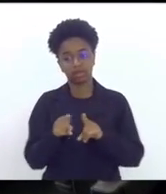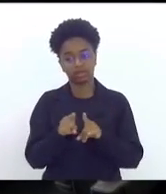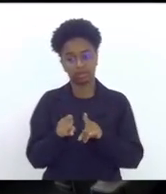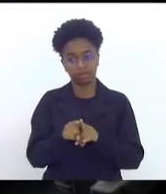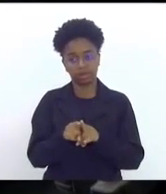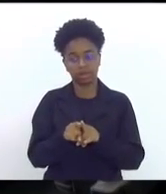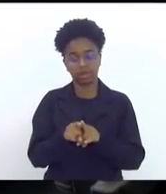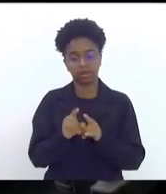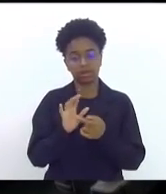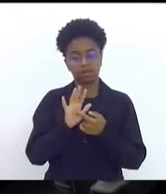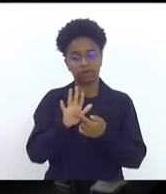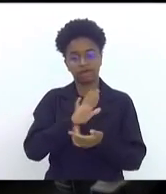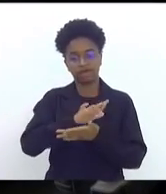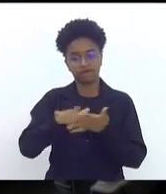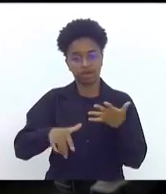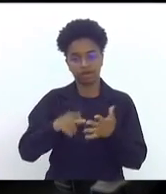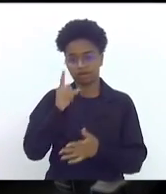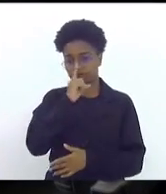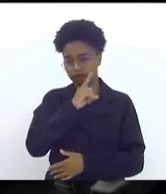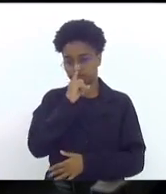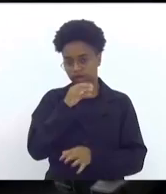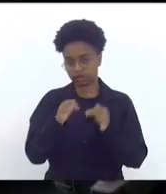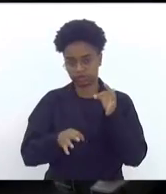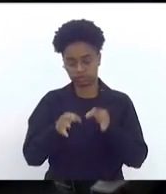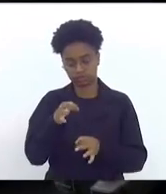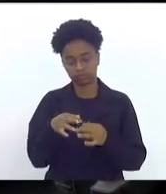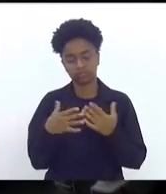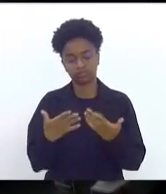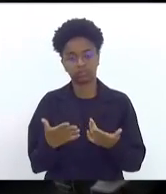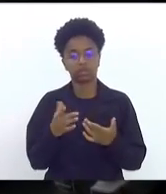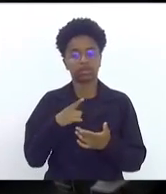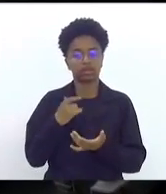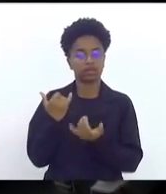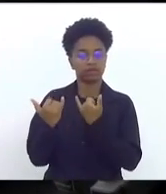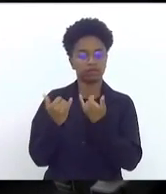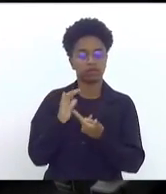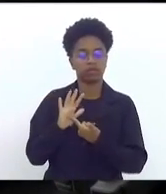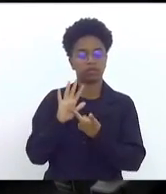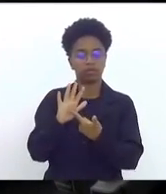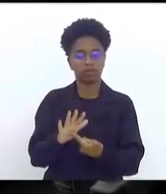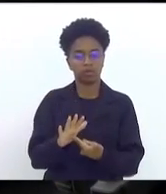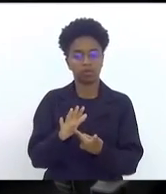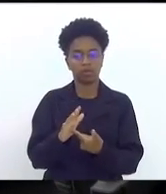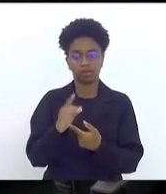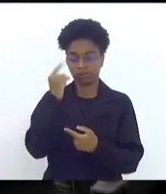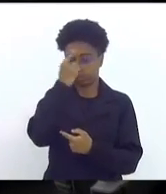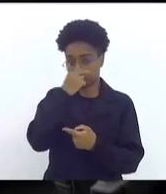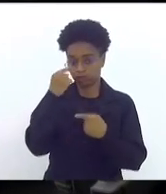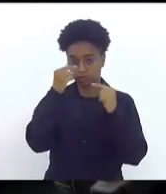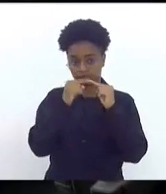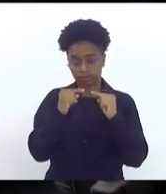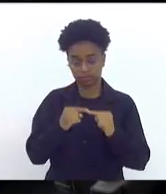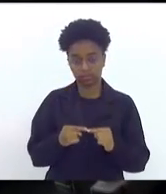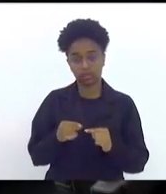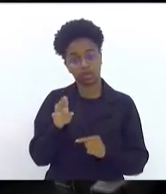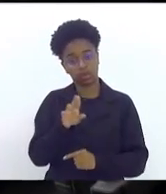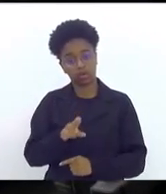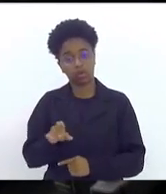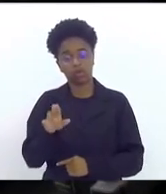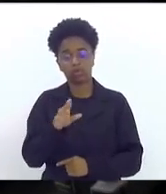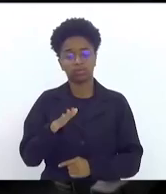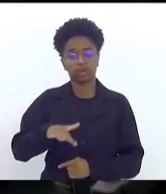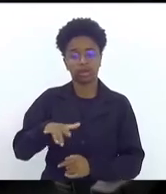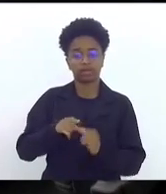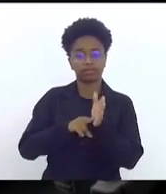de diversos erros judiciários. Há dados que revelam de maneira inequívoca que o reconhecimento de pessoas é amplamente utilizado nas